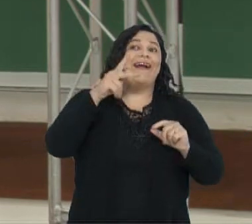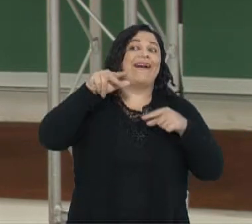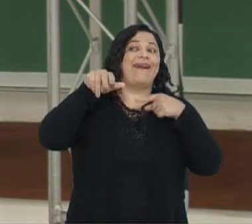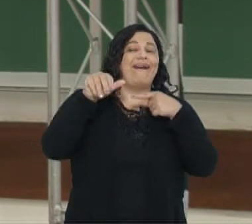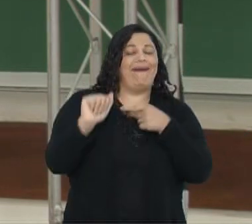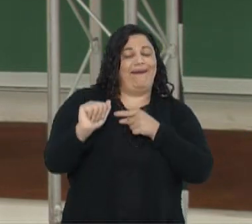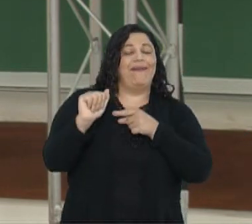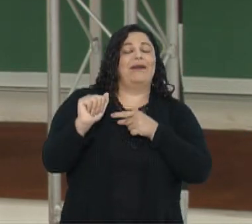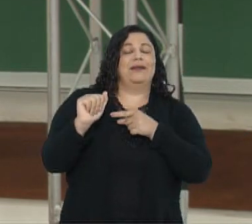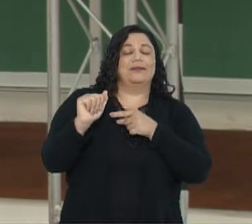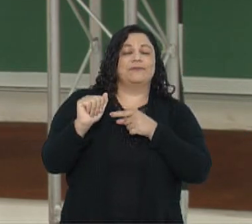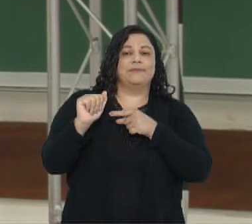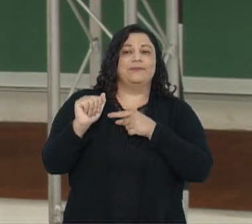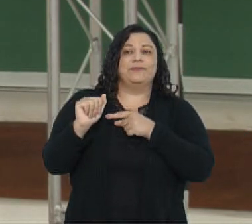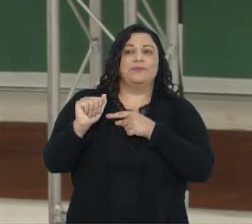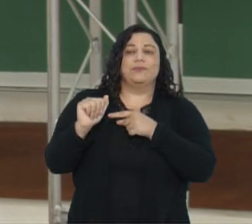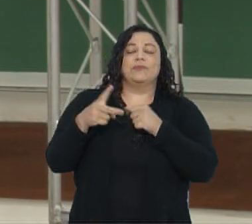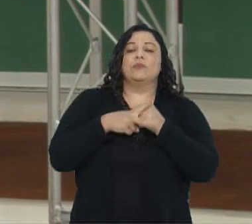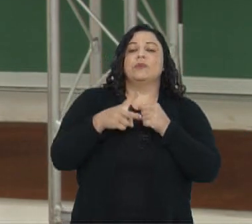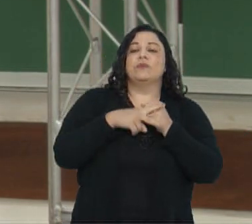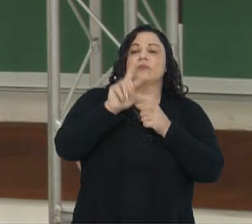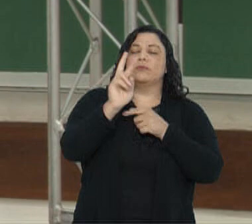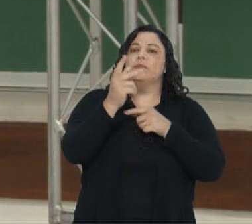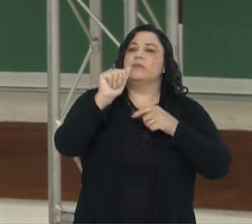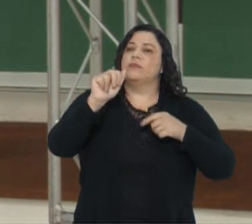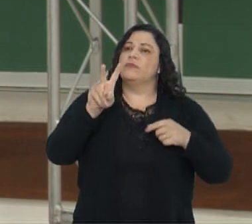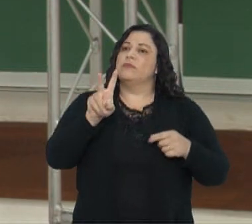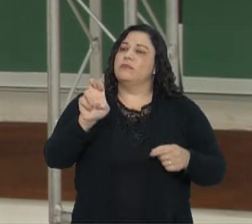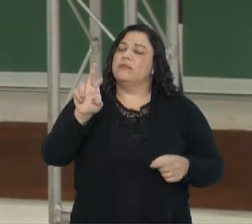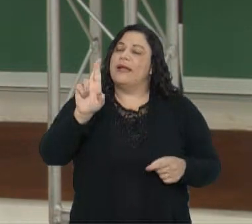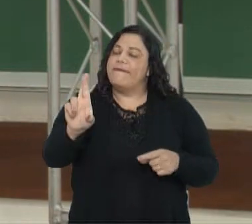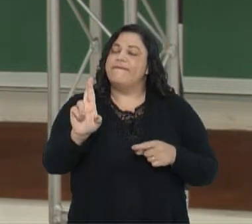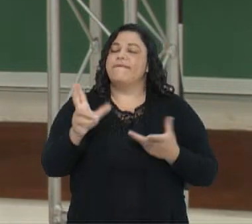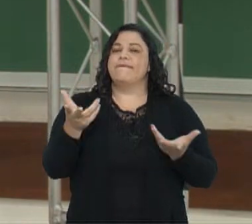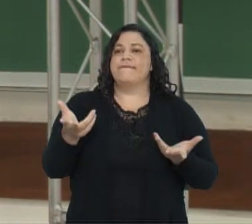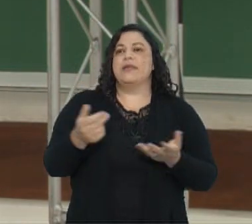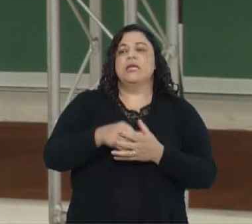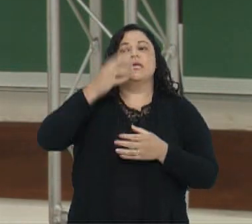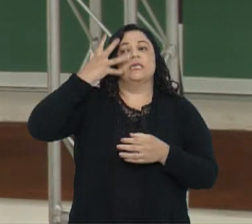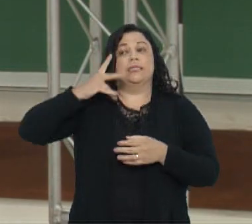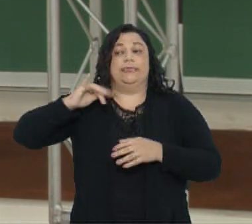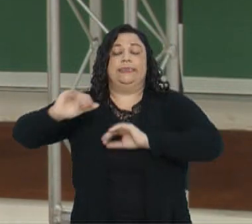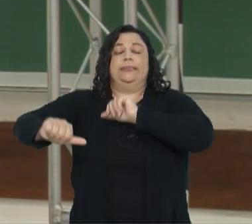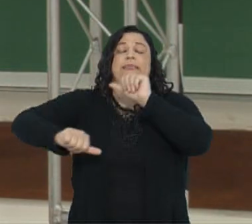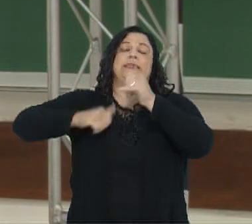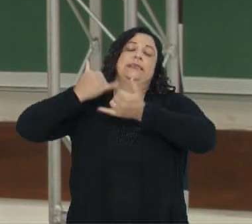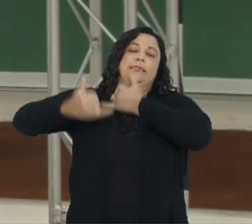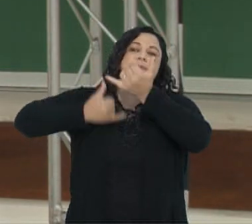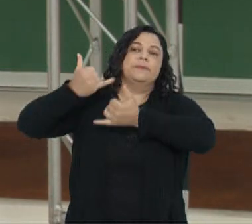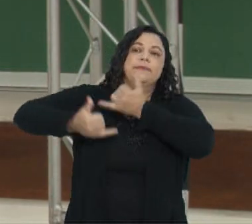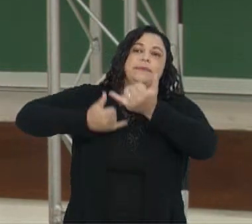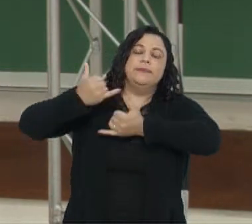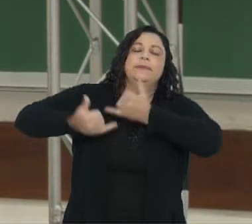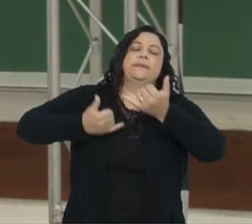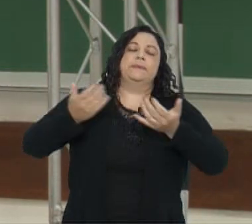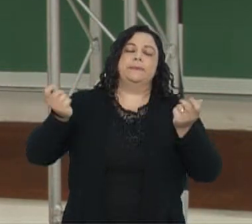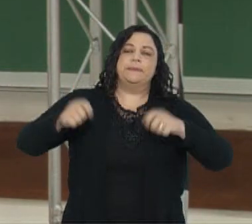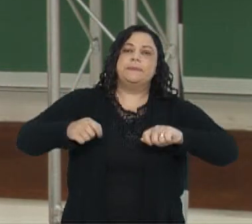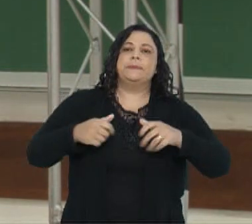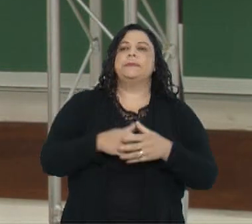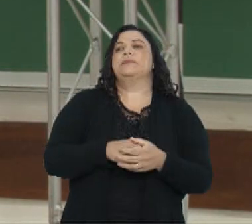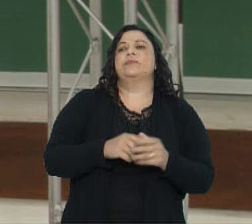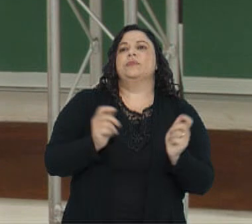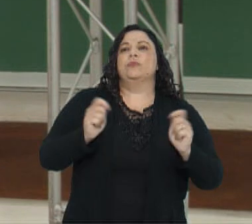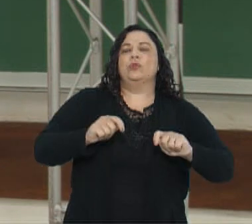haver, impessoal, ok? Então, no caso, veja que está no singular, crianças no plural, não